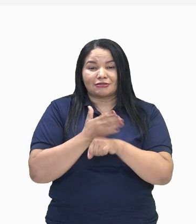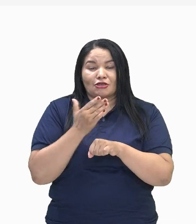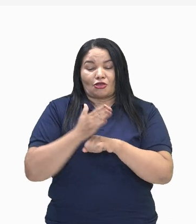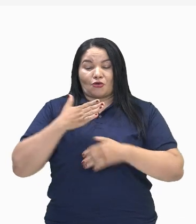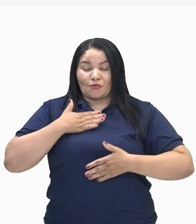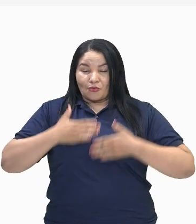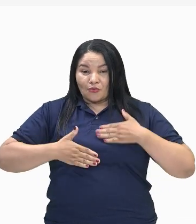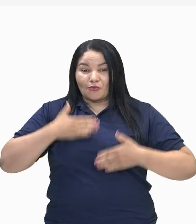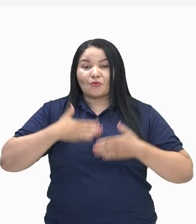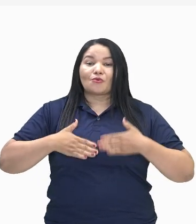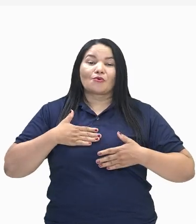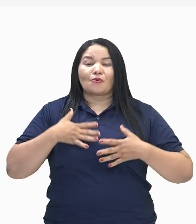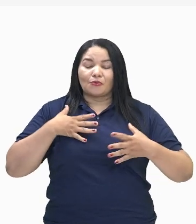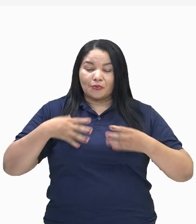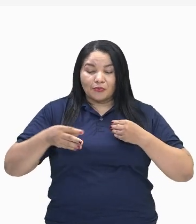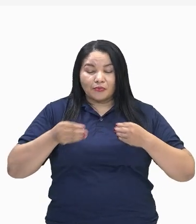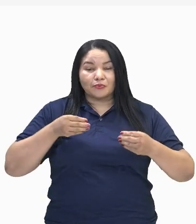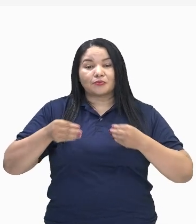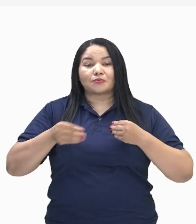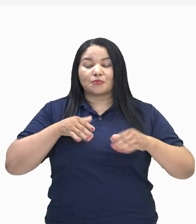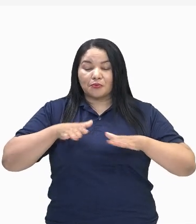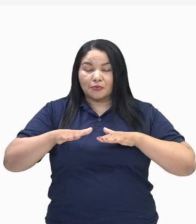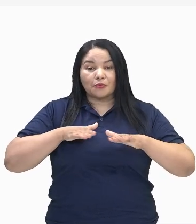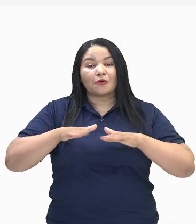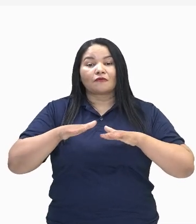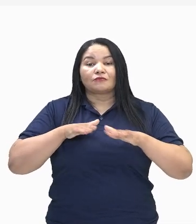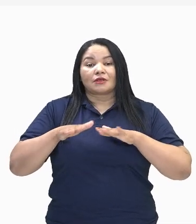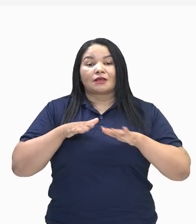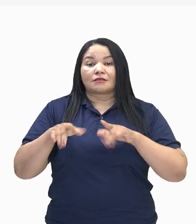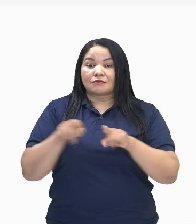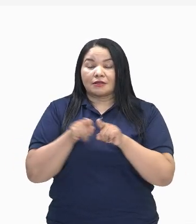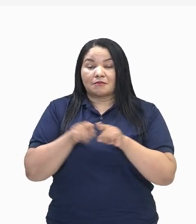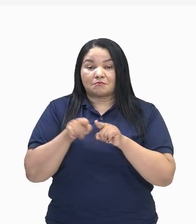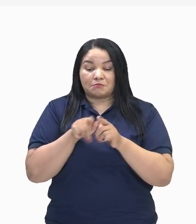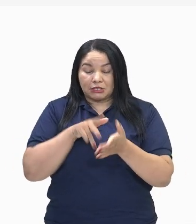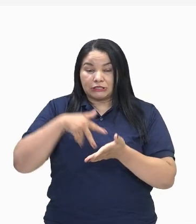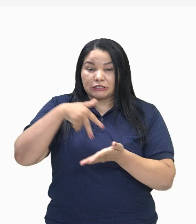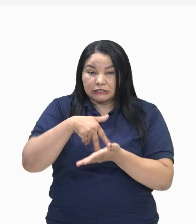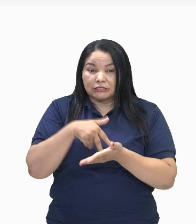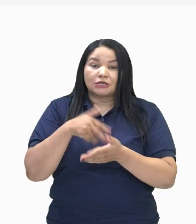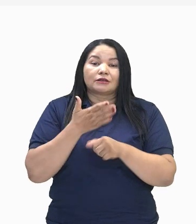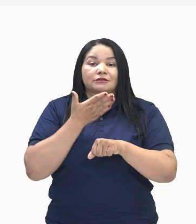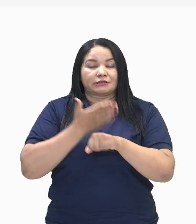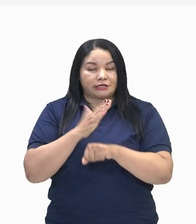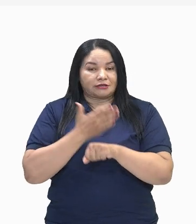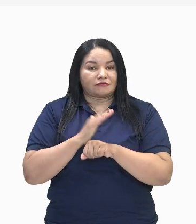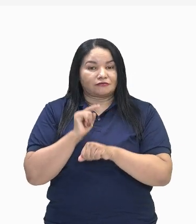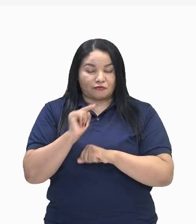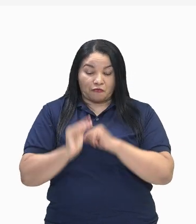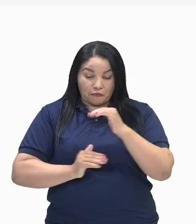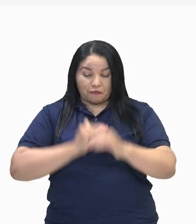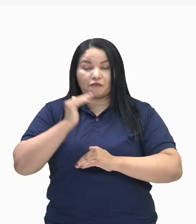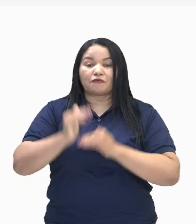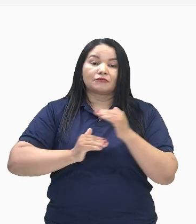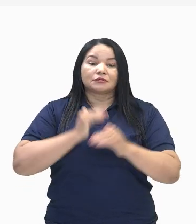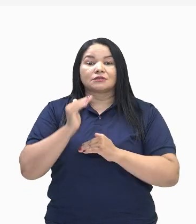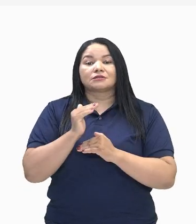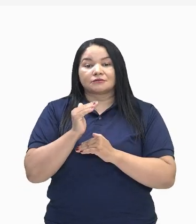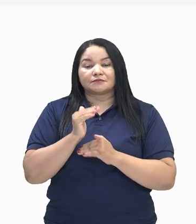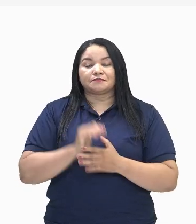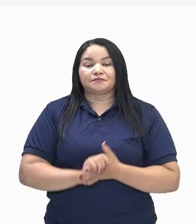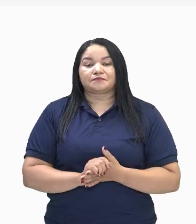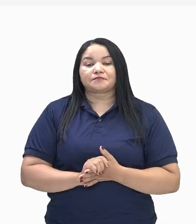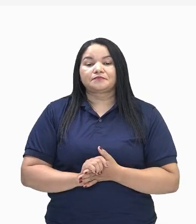corpo vai ficando flexível e resistente às atividades. Tanto é que você vai evoluindo cada vez mais,